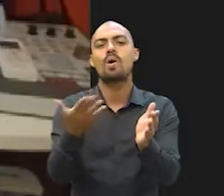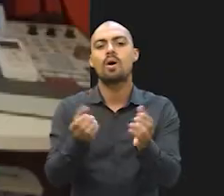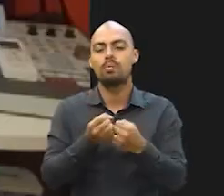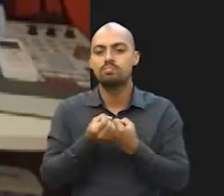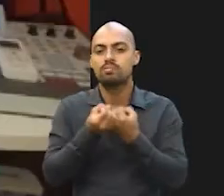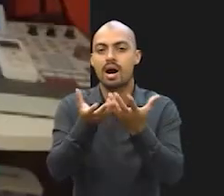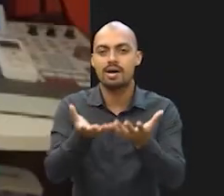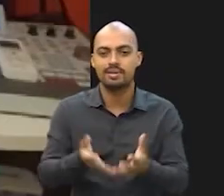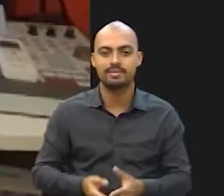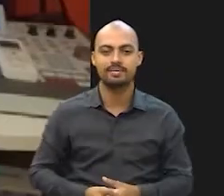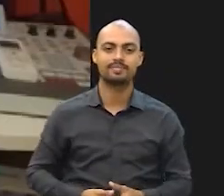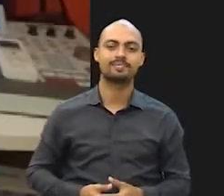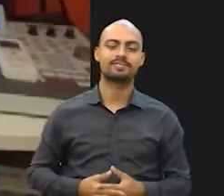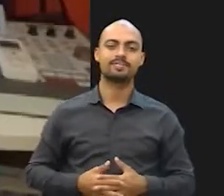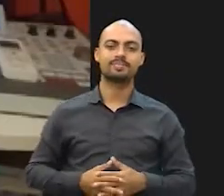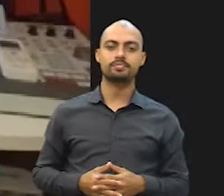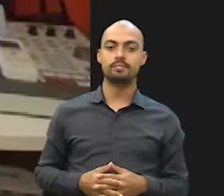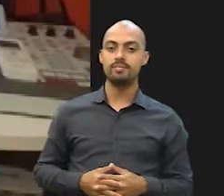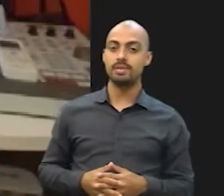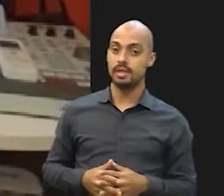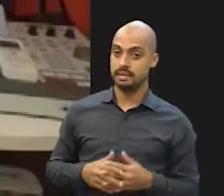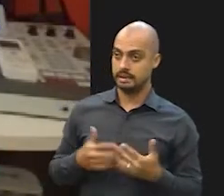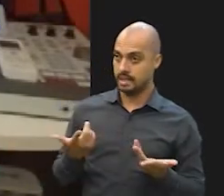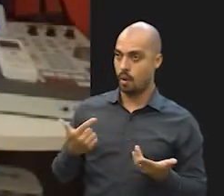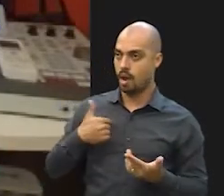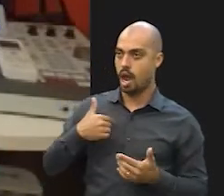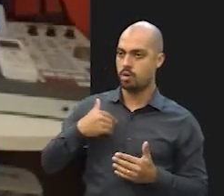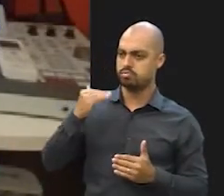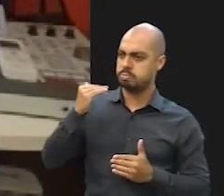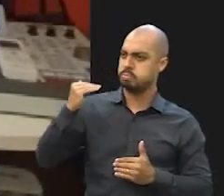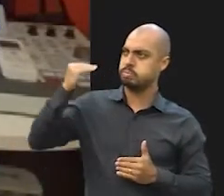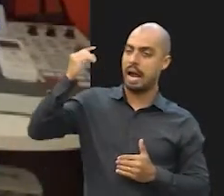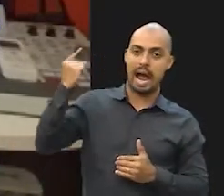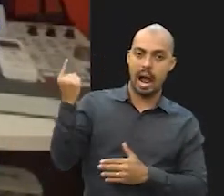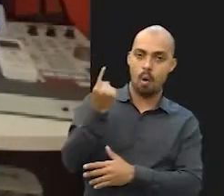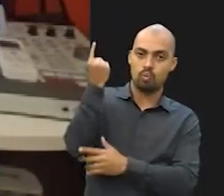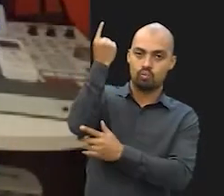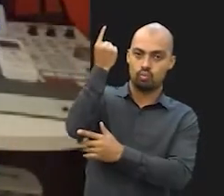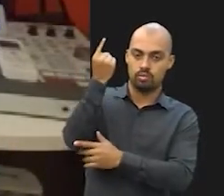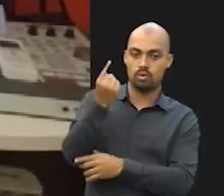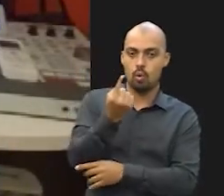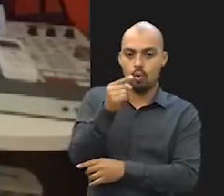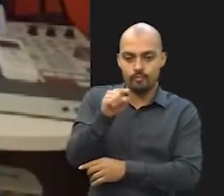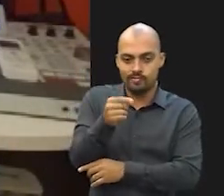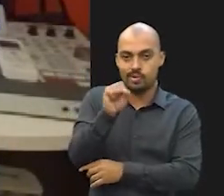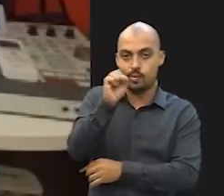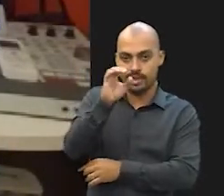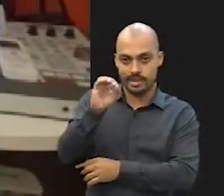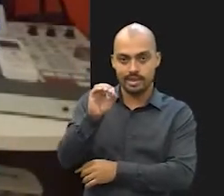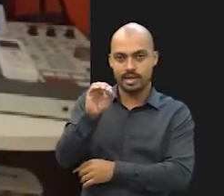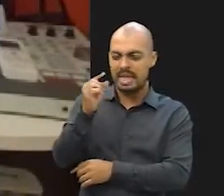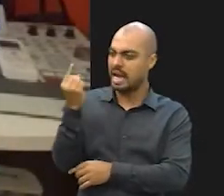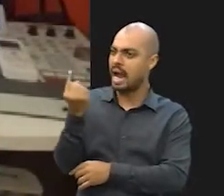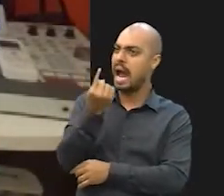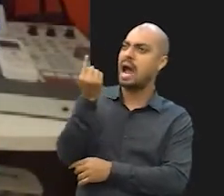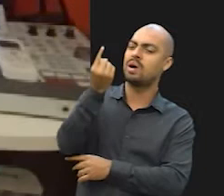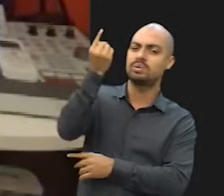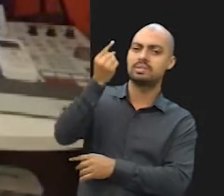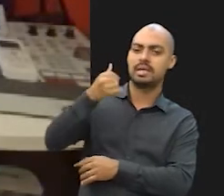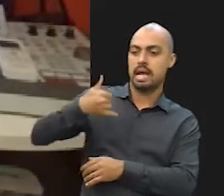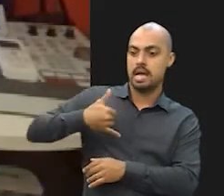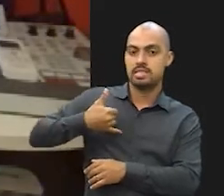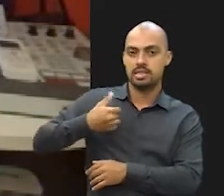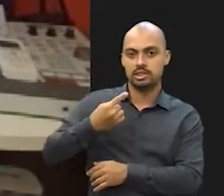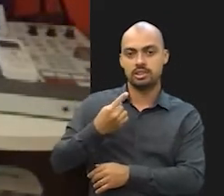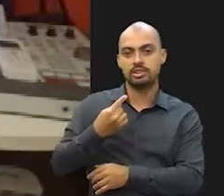aí. Eu sempre fui muito grande de estatura, né, cara? Eu tenho 1,80m e já com 12